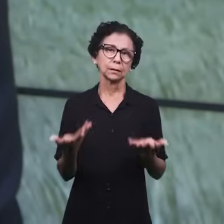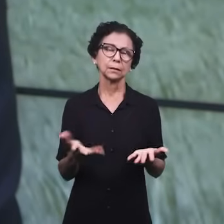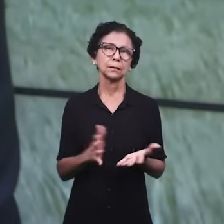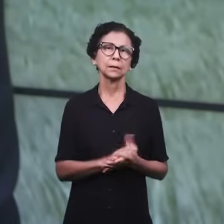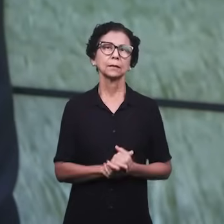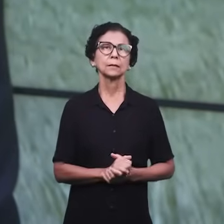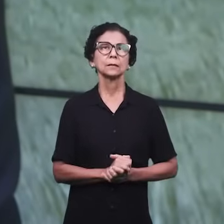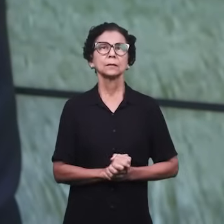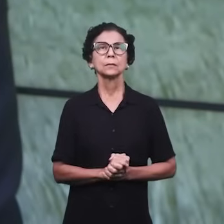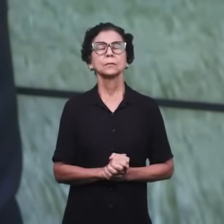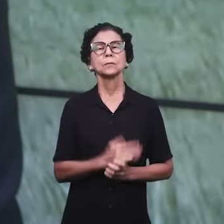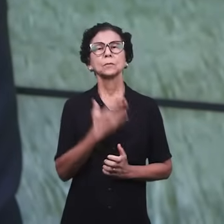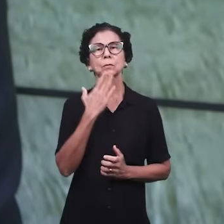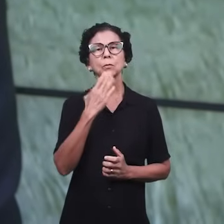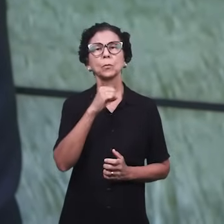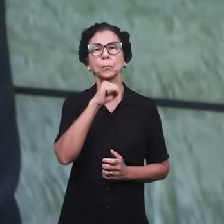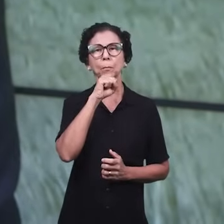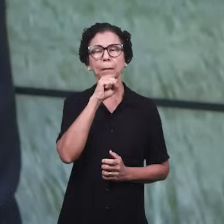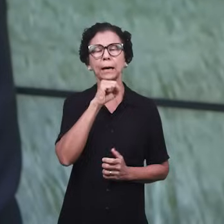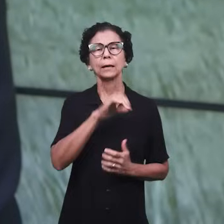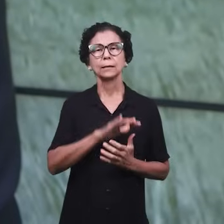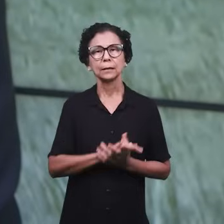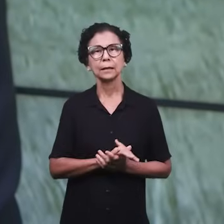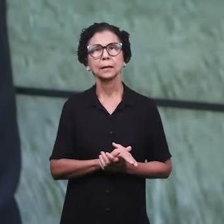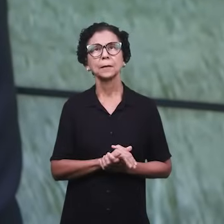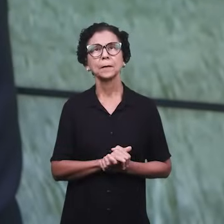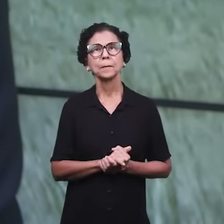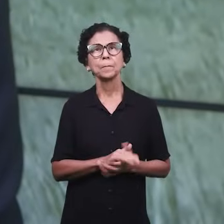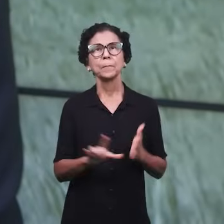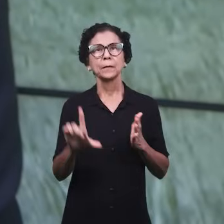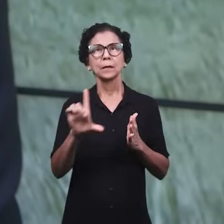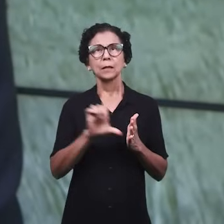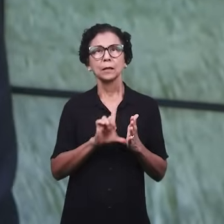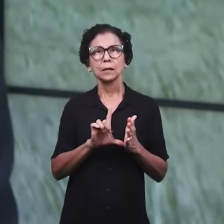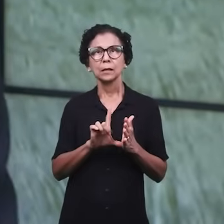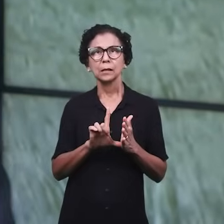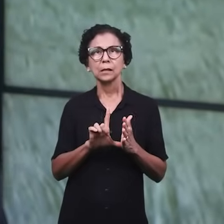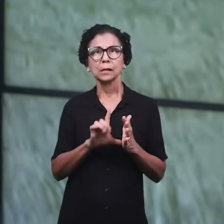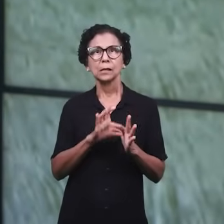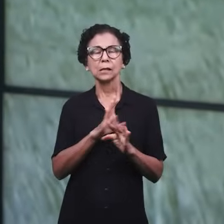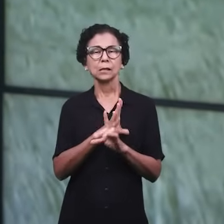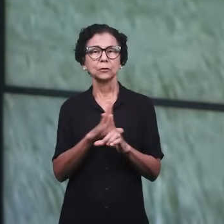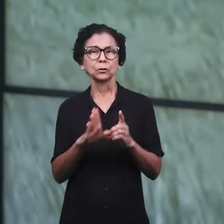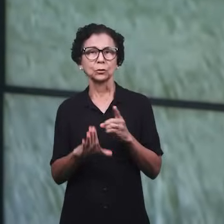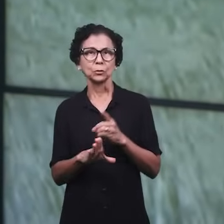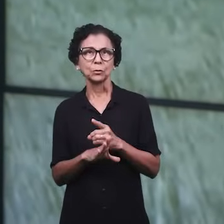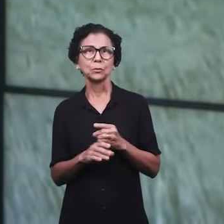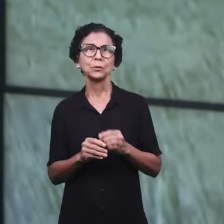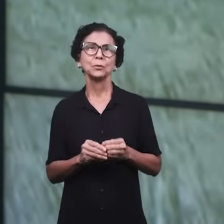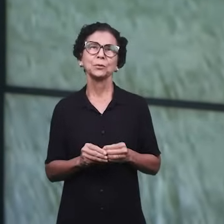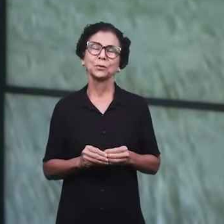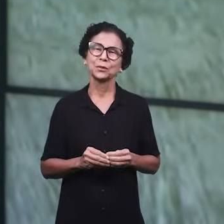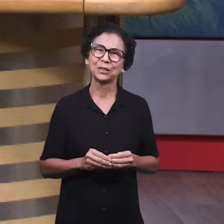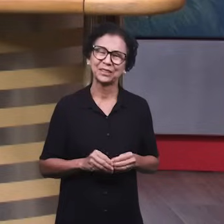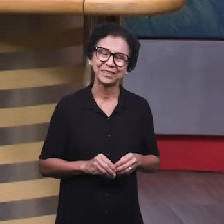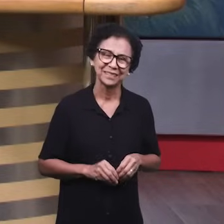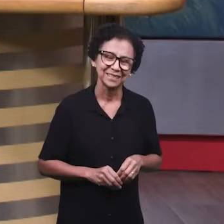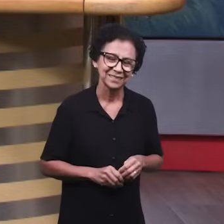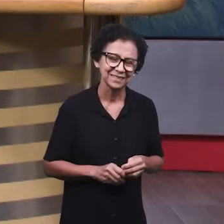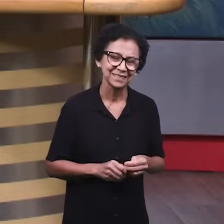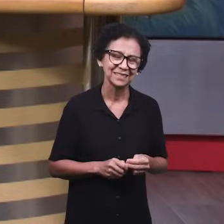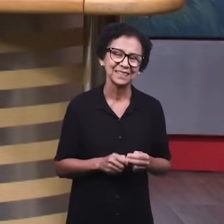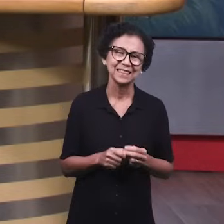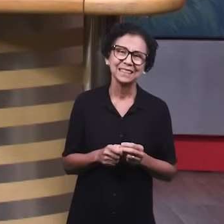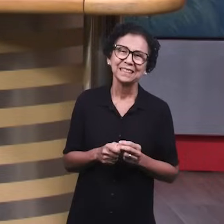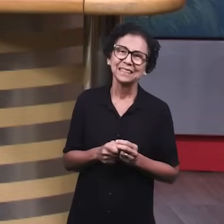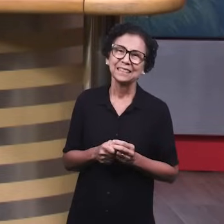coisas bem de pai né antes do culto de consagração de criança é recomendável que a mãe desde mamar antes para el não sentir fome durante o culto